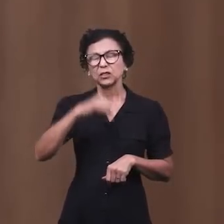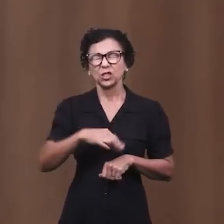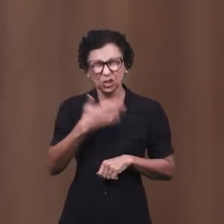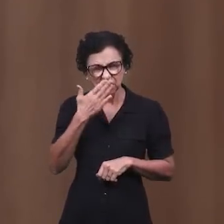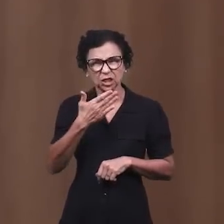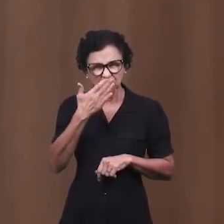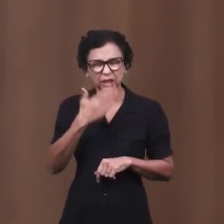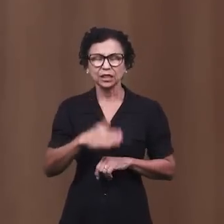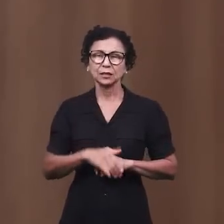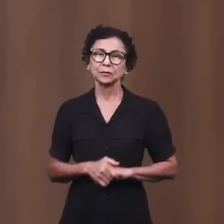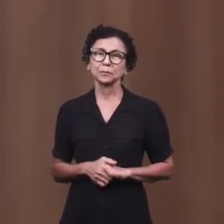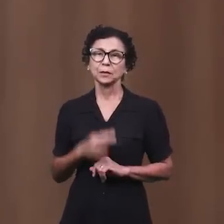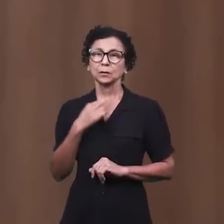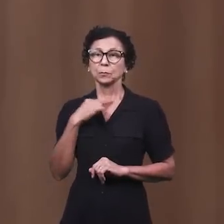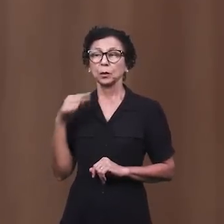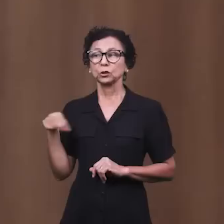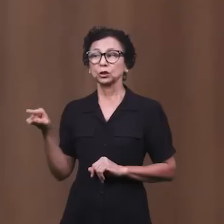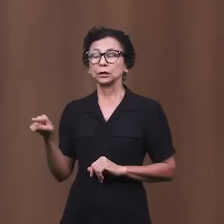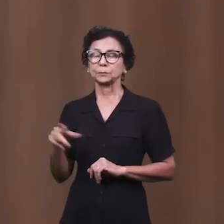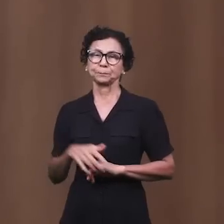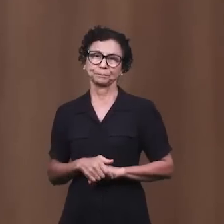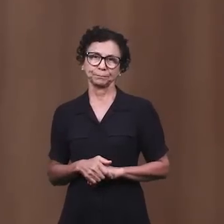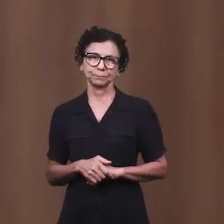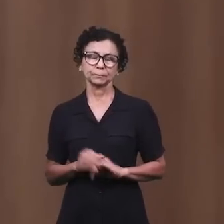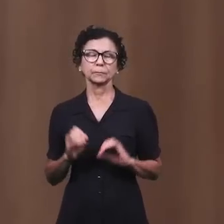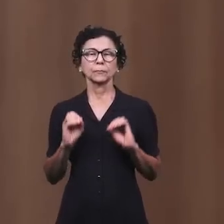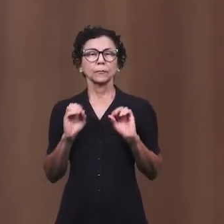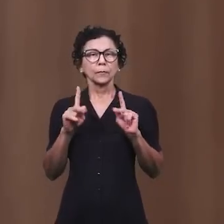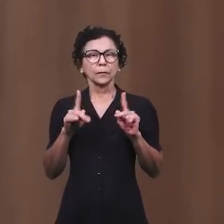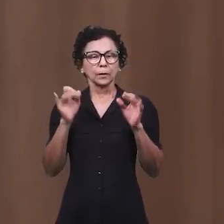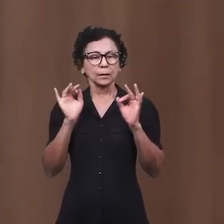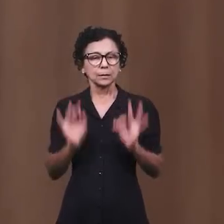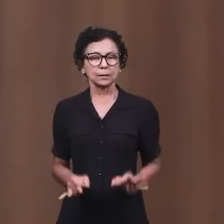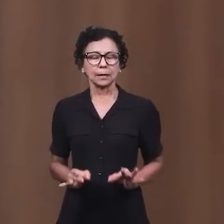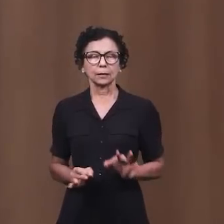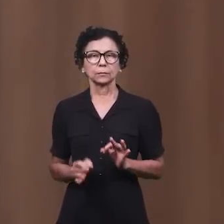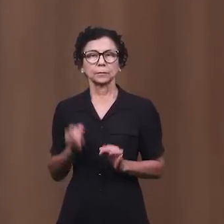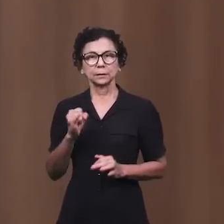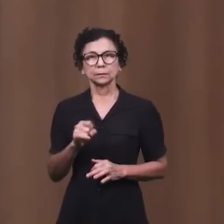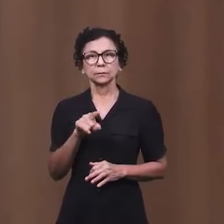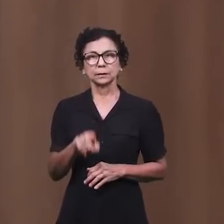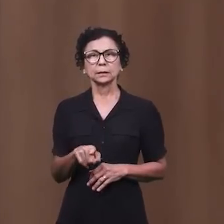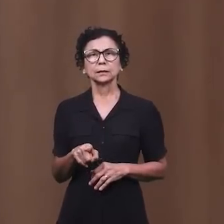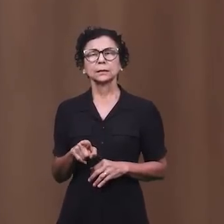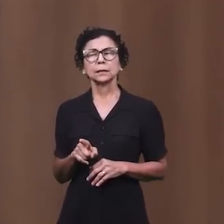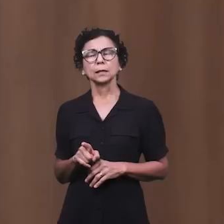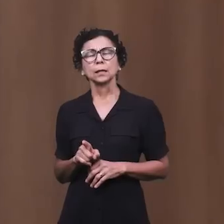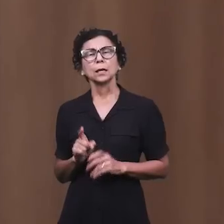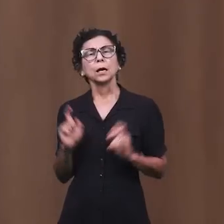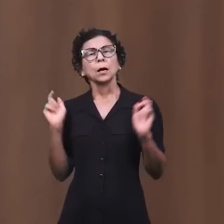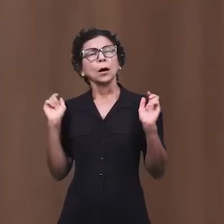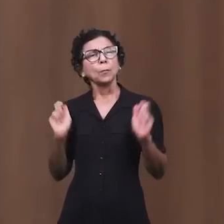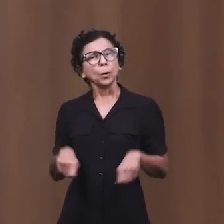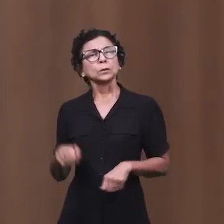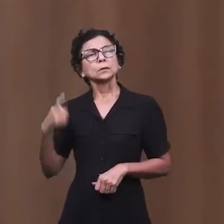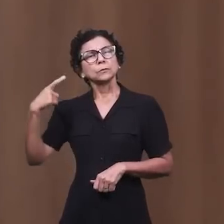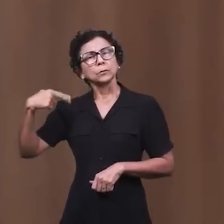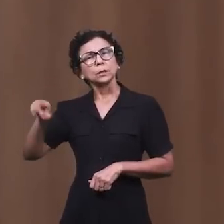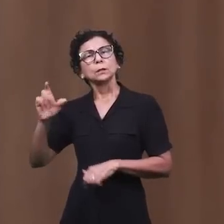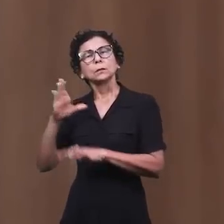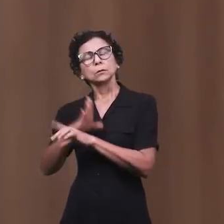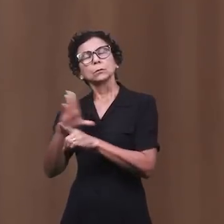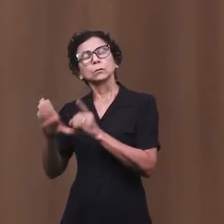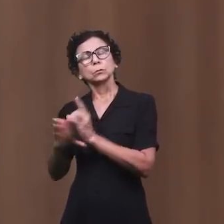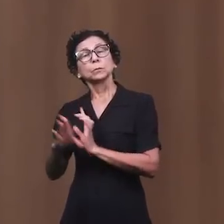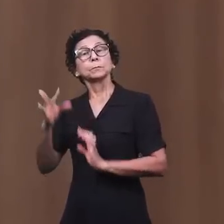Mas se você tem condição de ir ao culto presencial, lá naquele